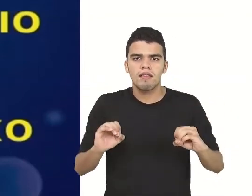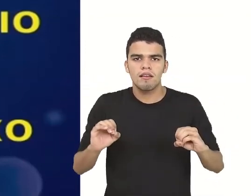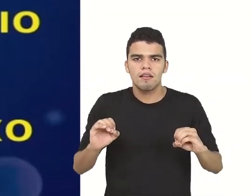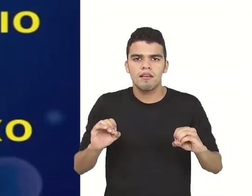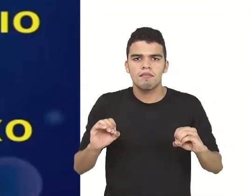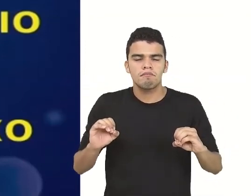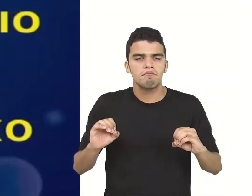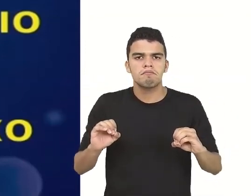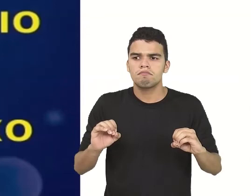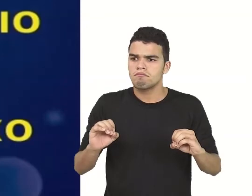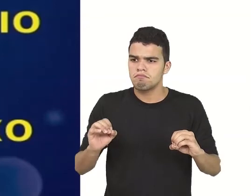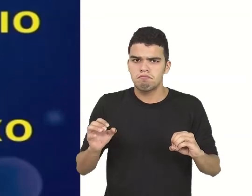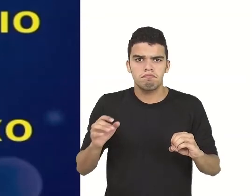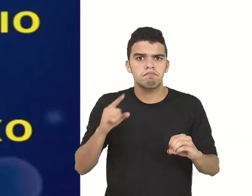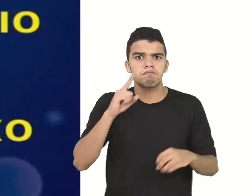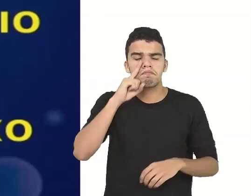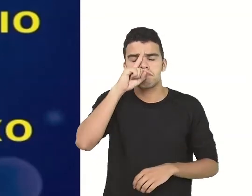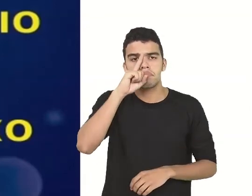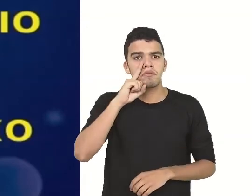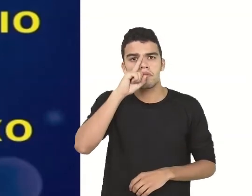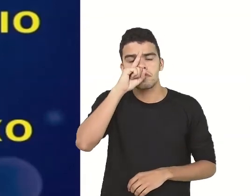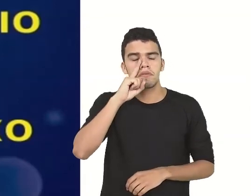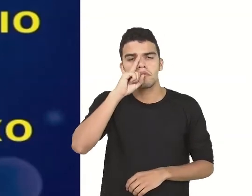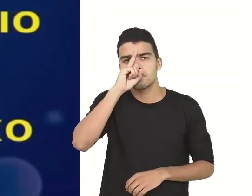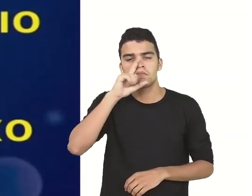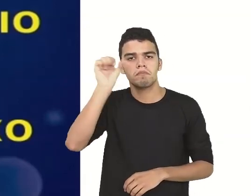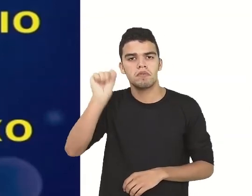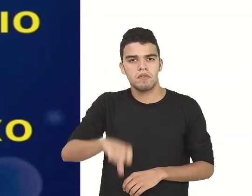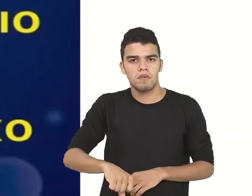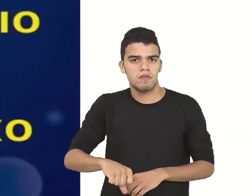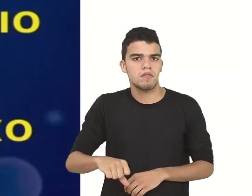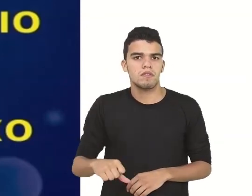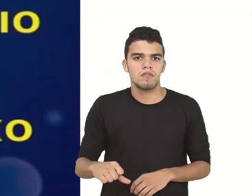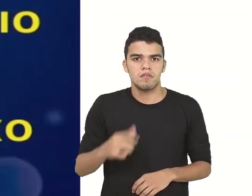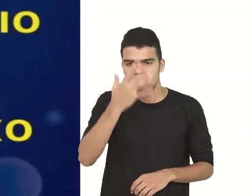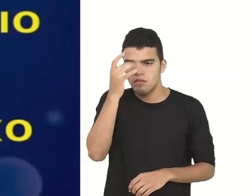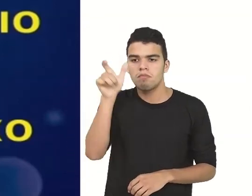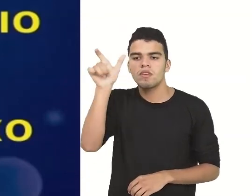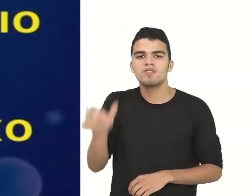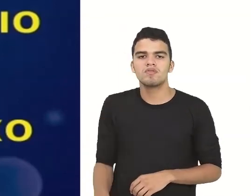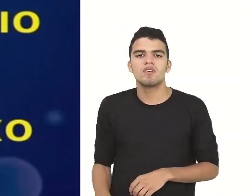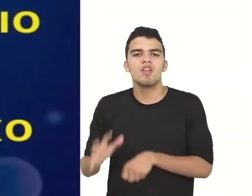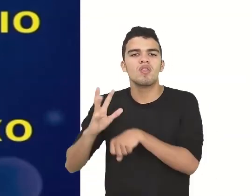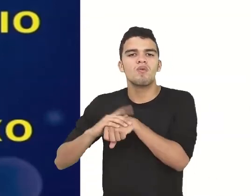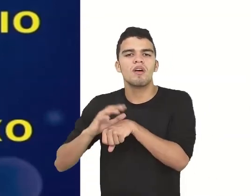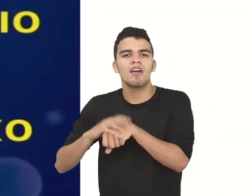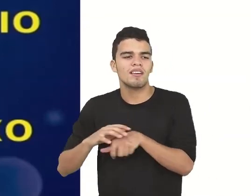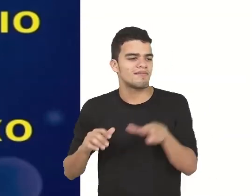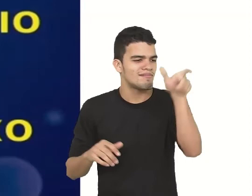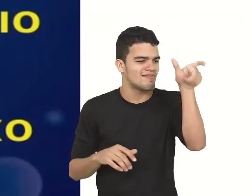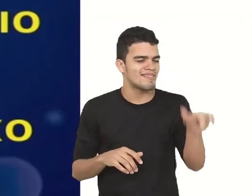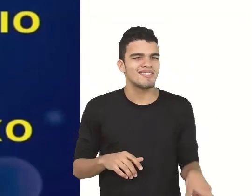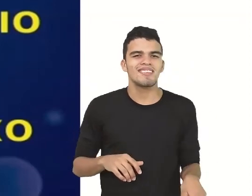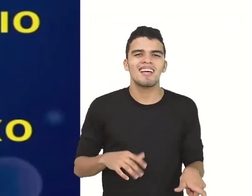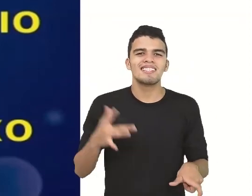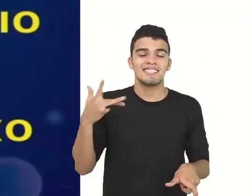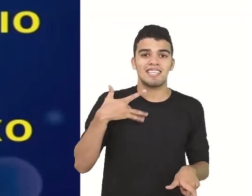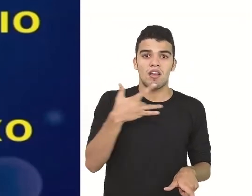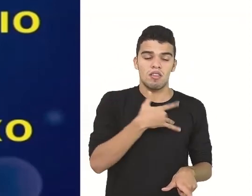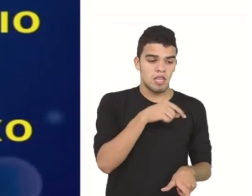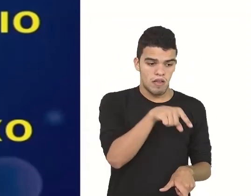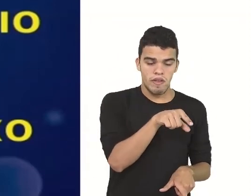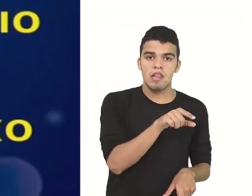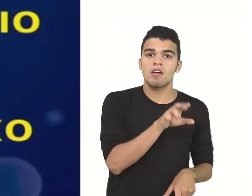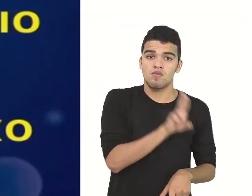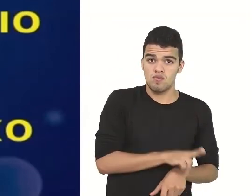alto. Quando você tem uma pessoa doente e uma pessoa saudável, onde apenas a pessoa saudável ela utiliza